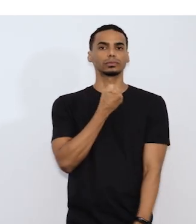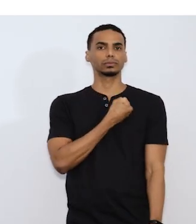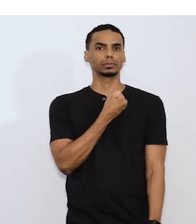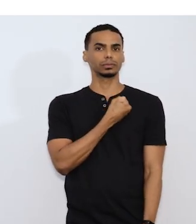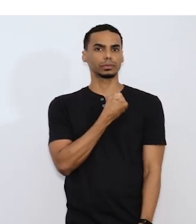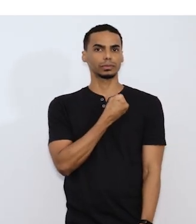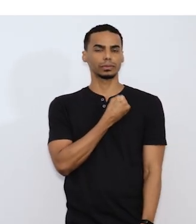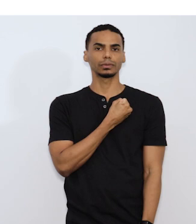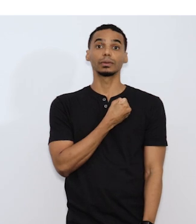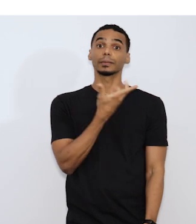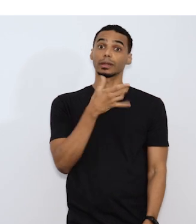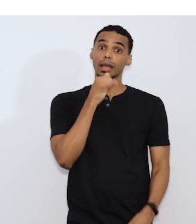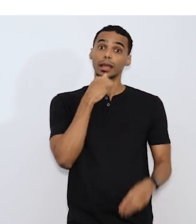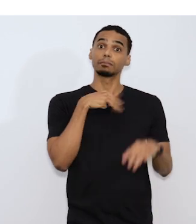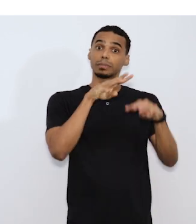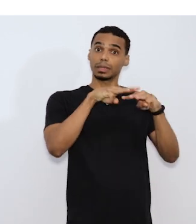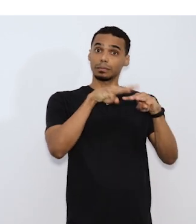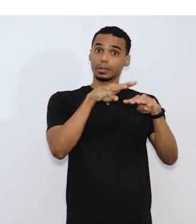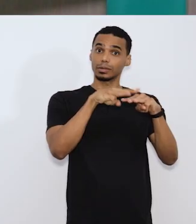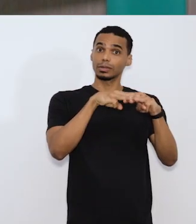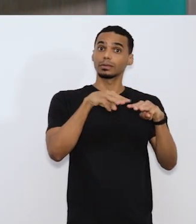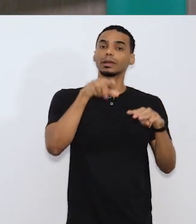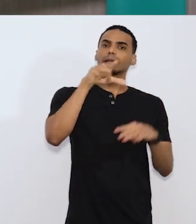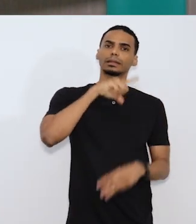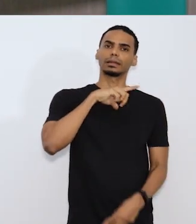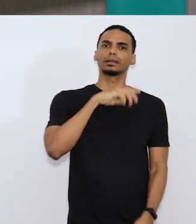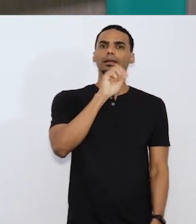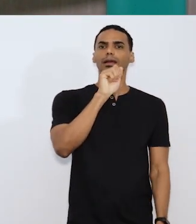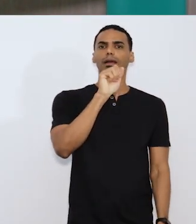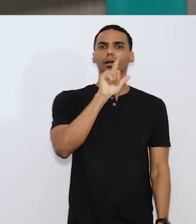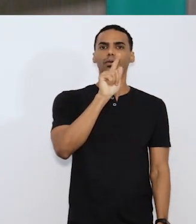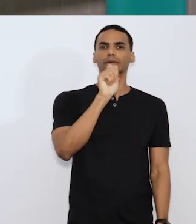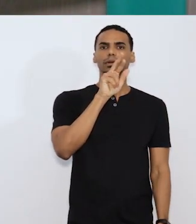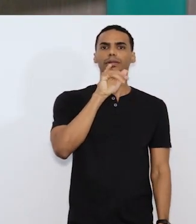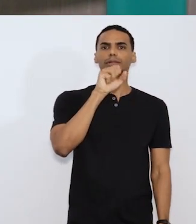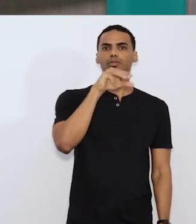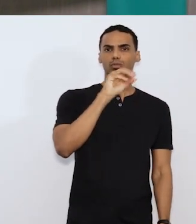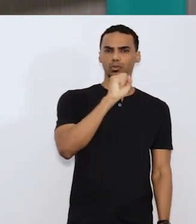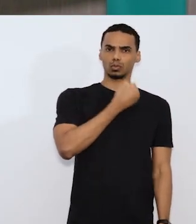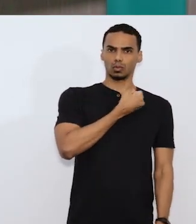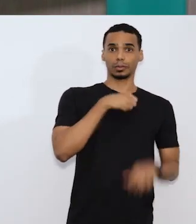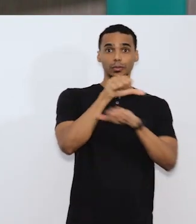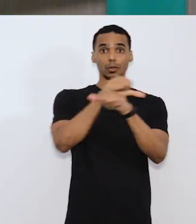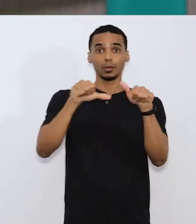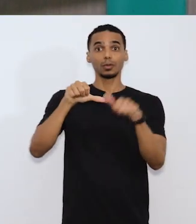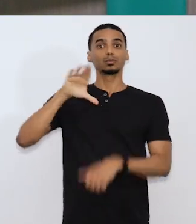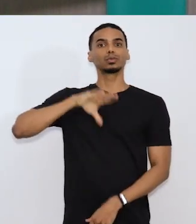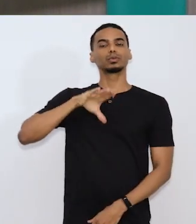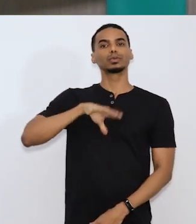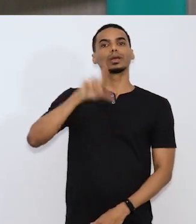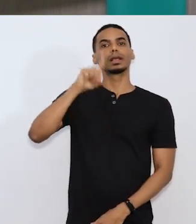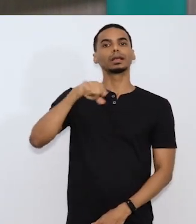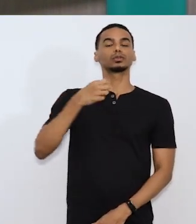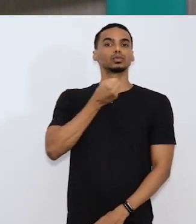numerais, que em matemática vocês trabalham com algarismos, com números. Em língua portuguesa, vocês trabalham com